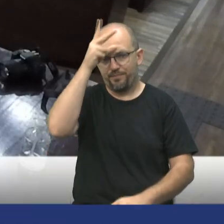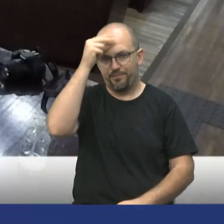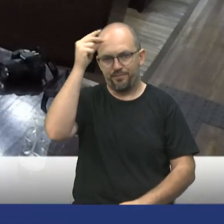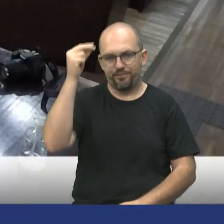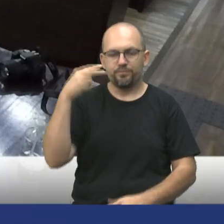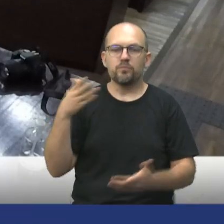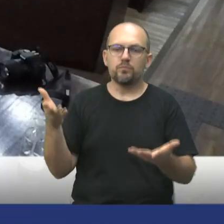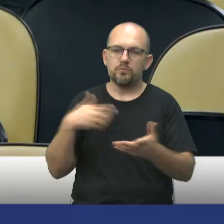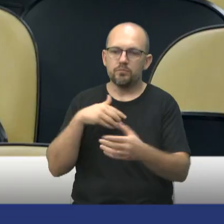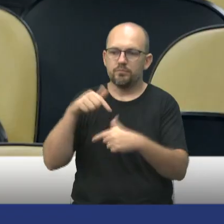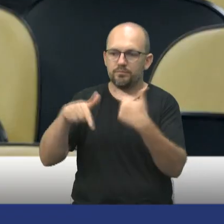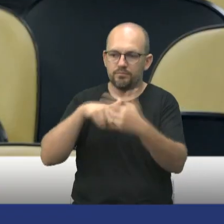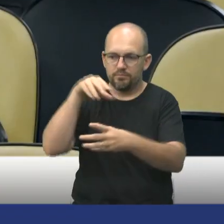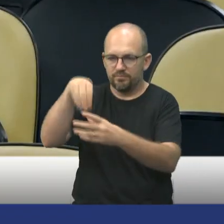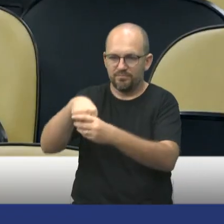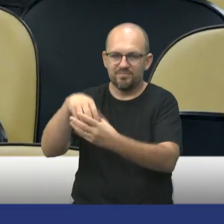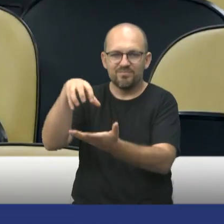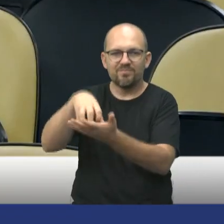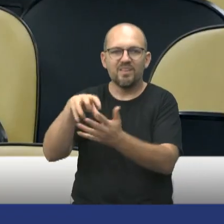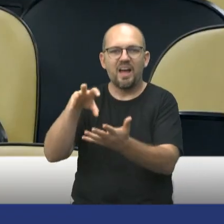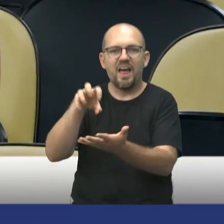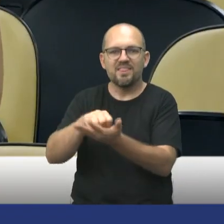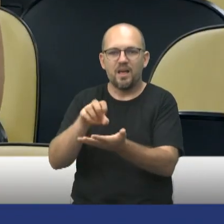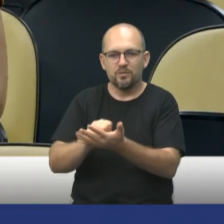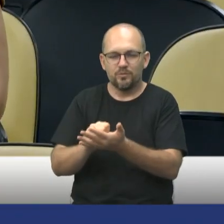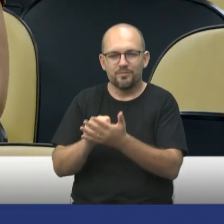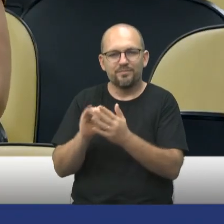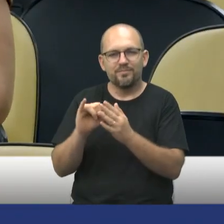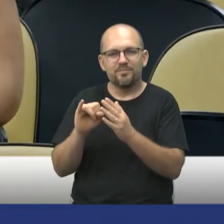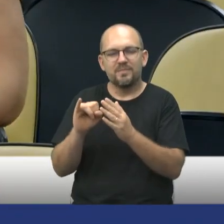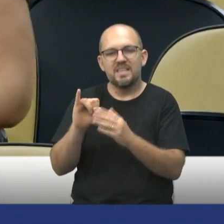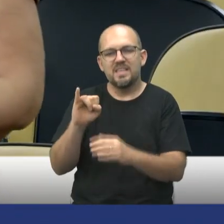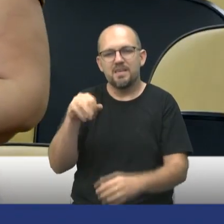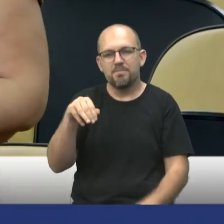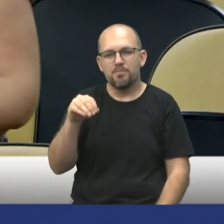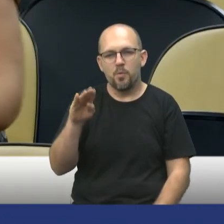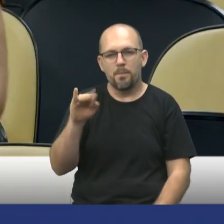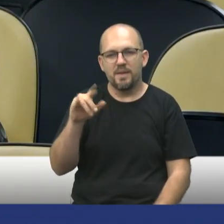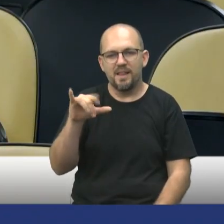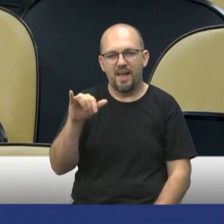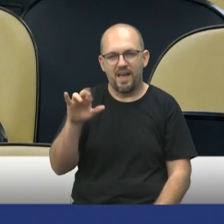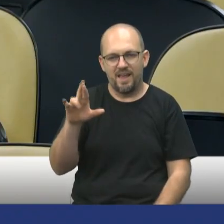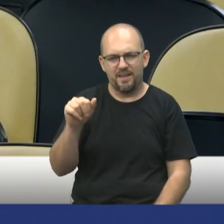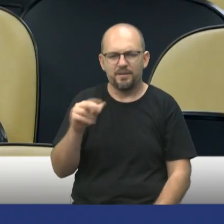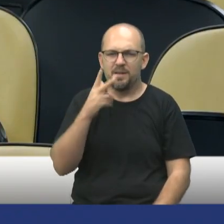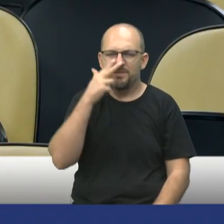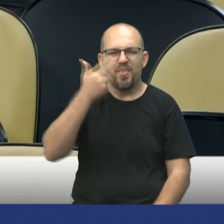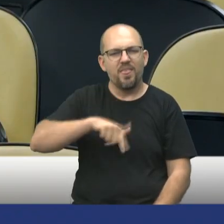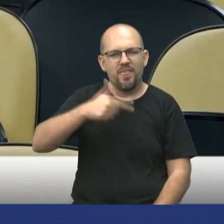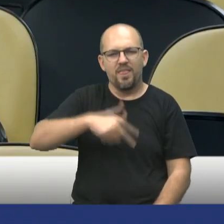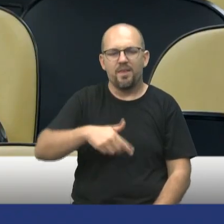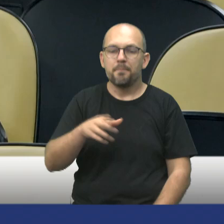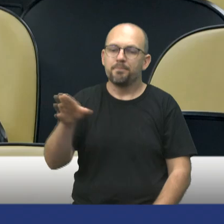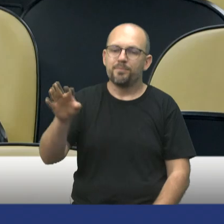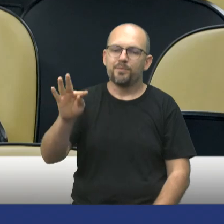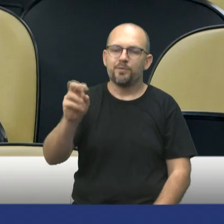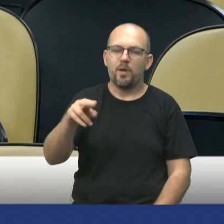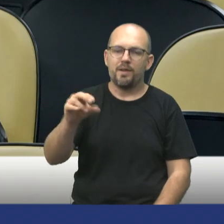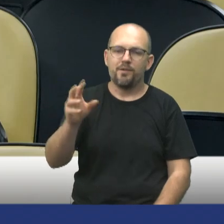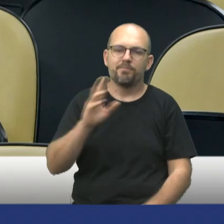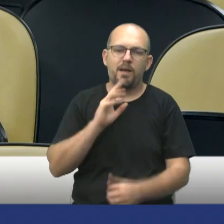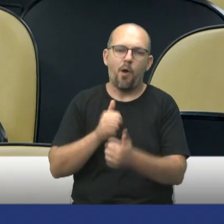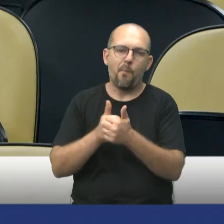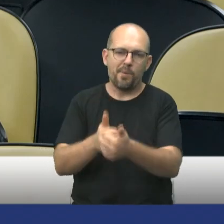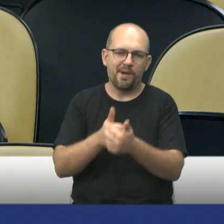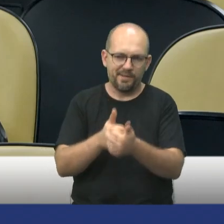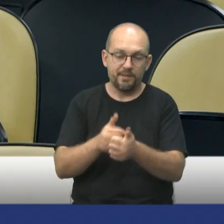cadastro imobiliário. Eu sei que parece uma demanda repetitiva, o seu Toninho está nos acompanhando desde o início, mas a nossa categoria dos